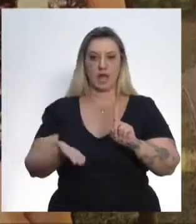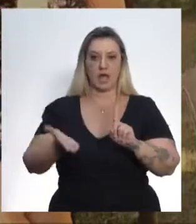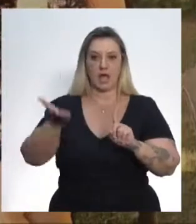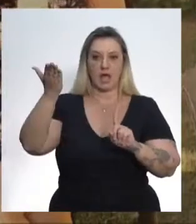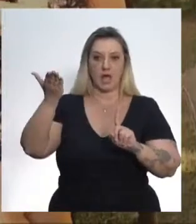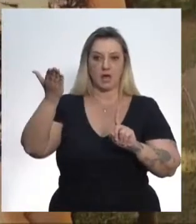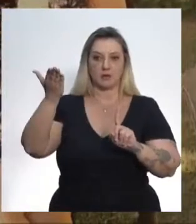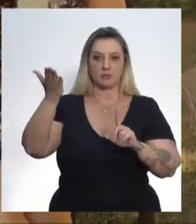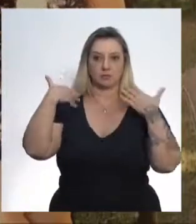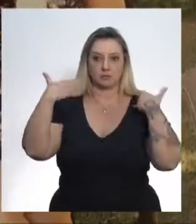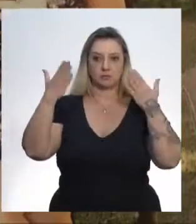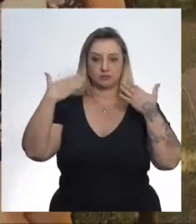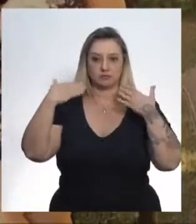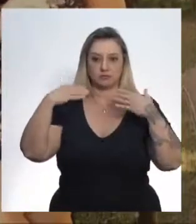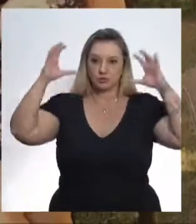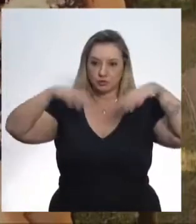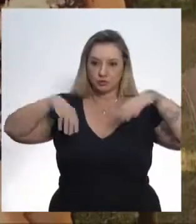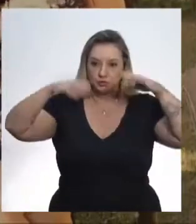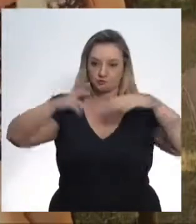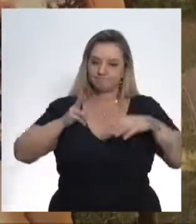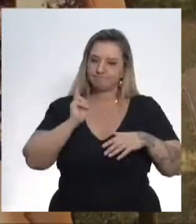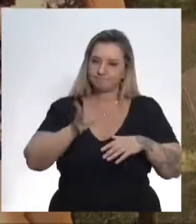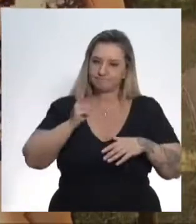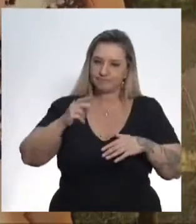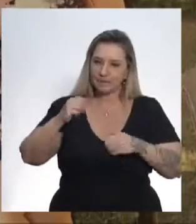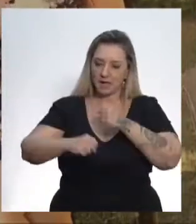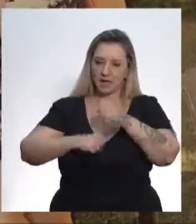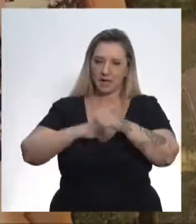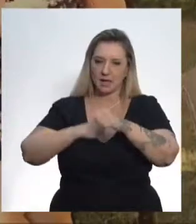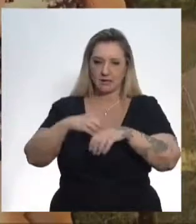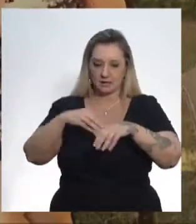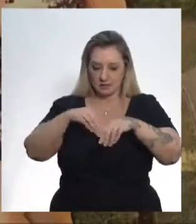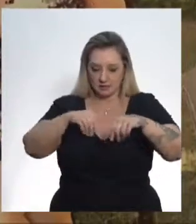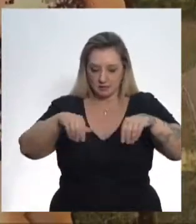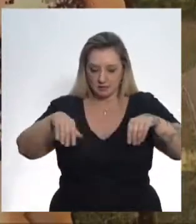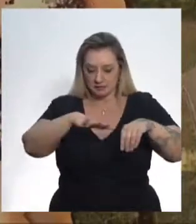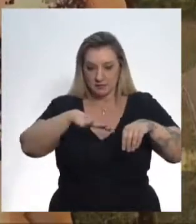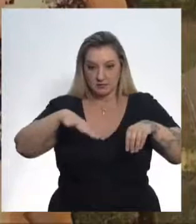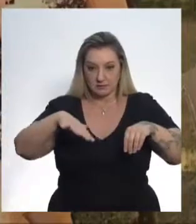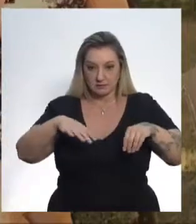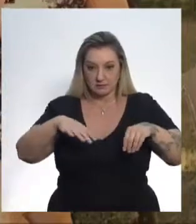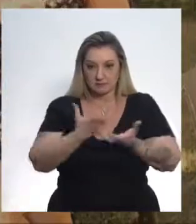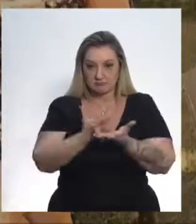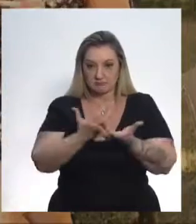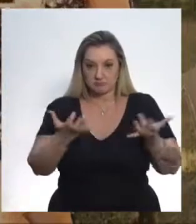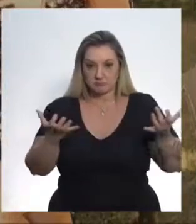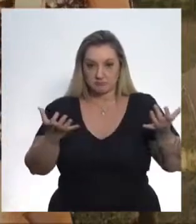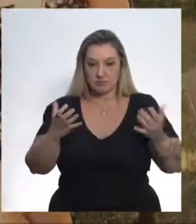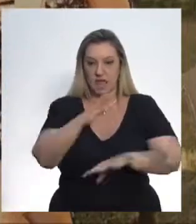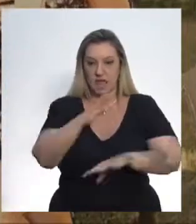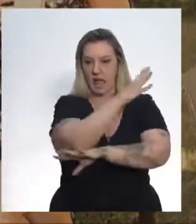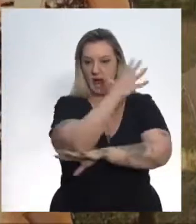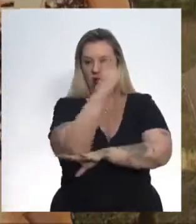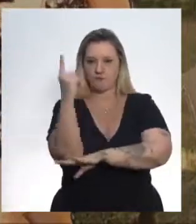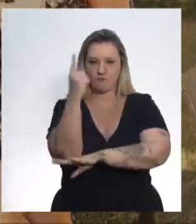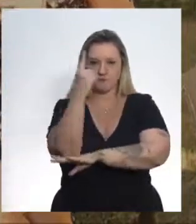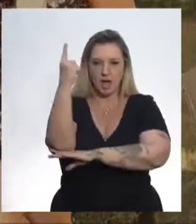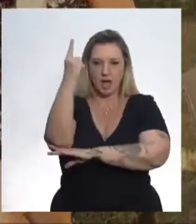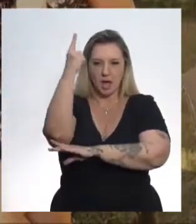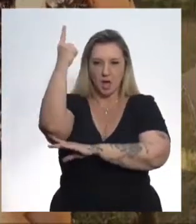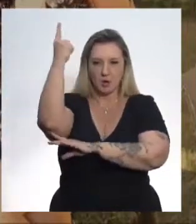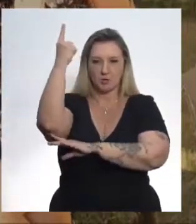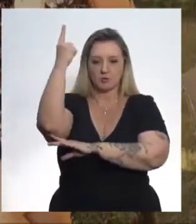chuvas constantes ao longo do ano. Sua vegetação é composta principalmente por árvores de grande porte,